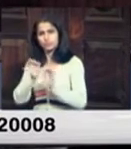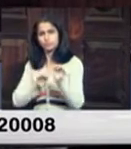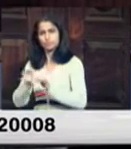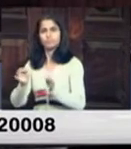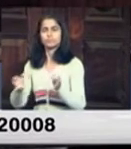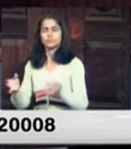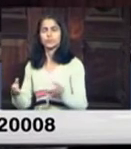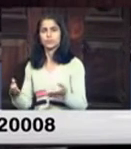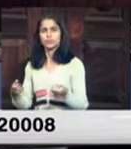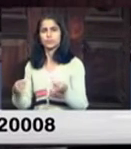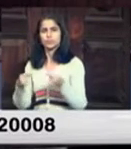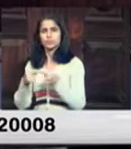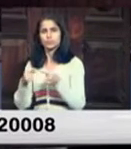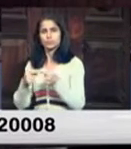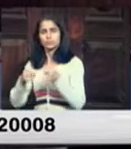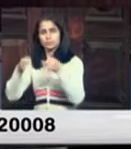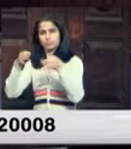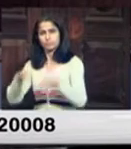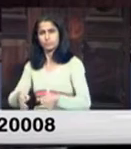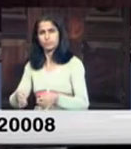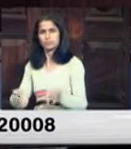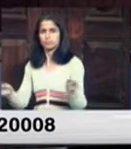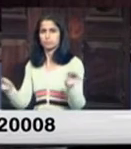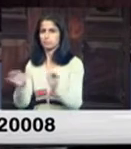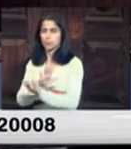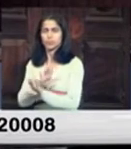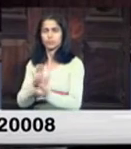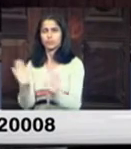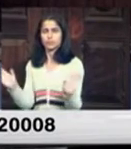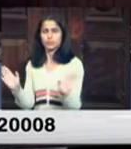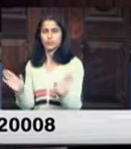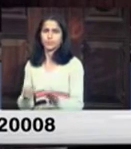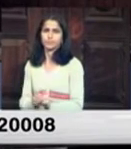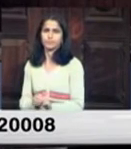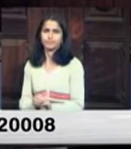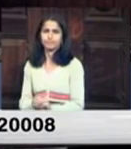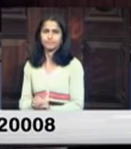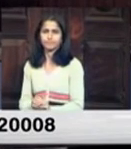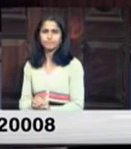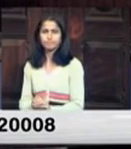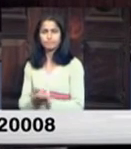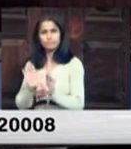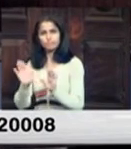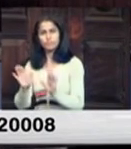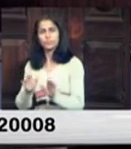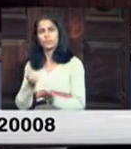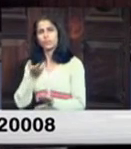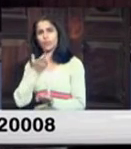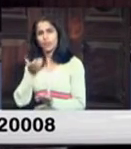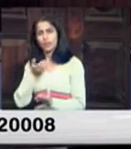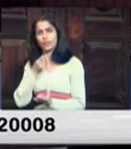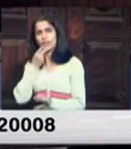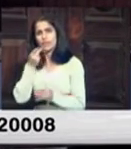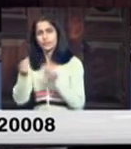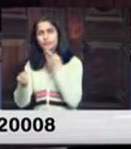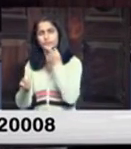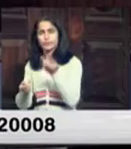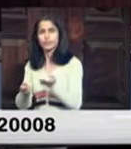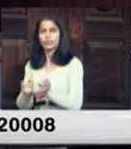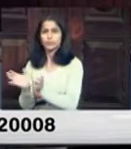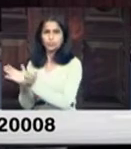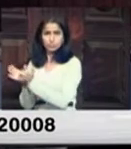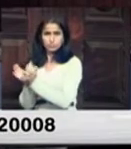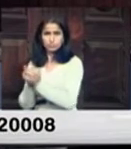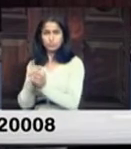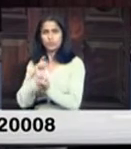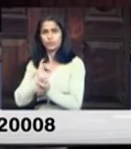planejamento pronto, acabado e resolvido. Mas eu quero dizer daqui o que disse da comissão